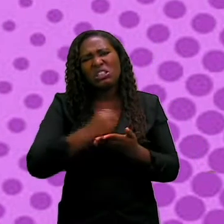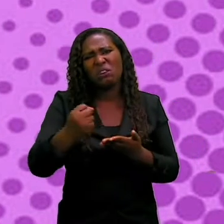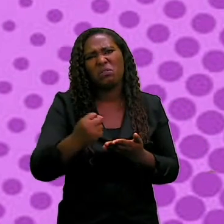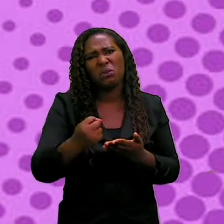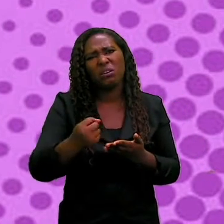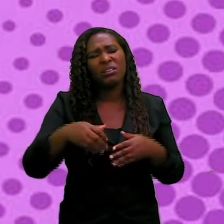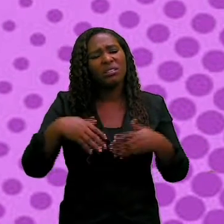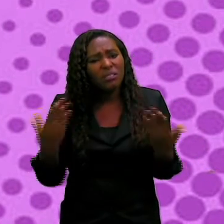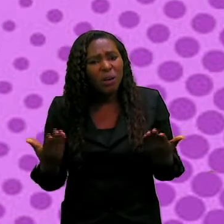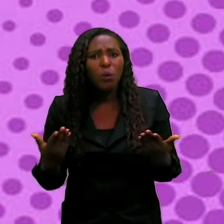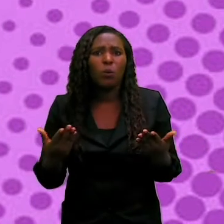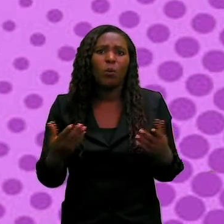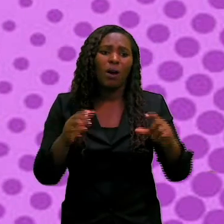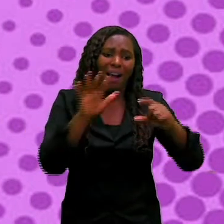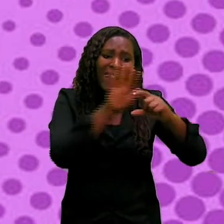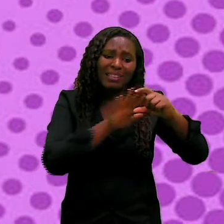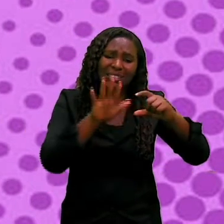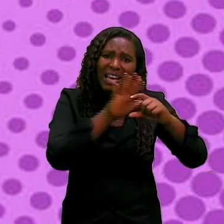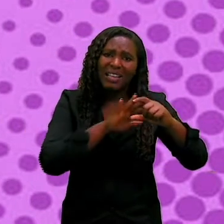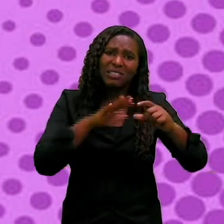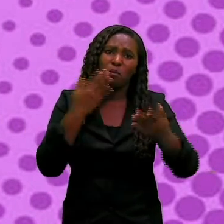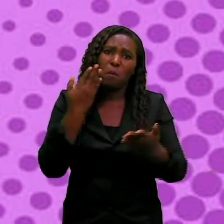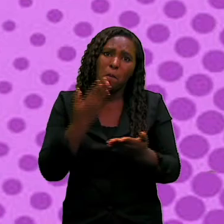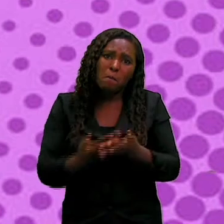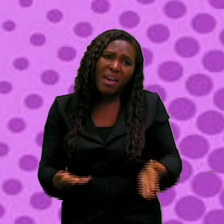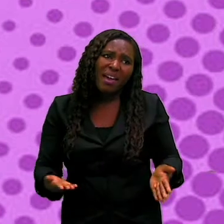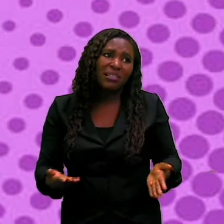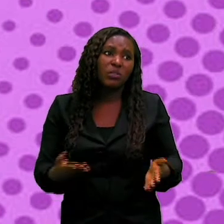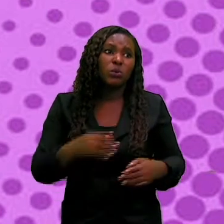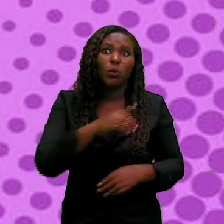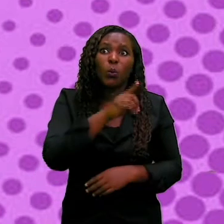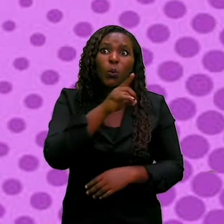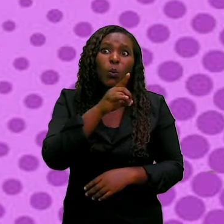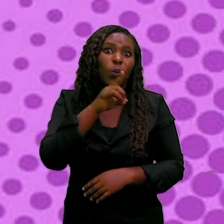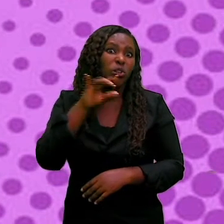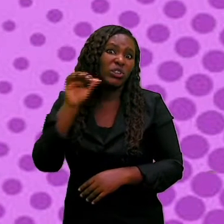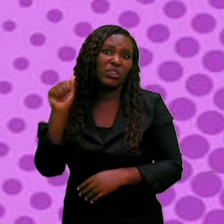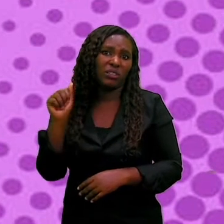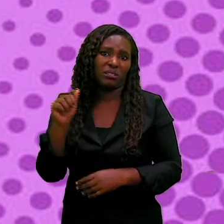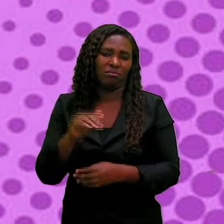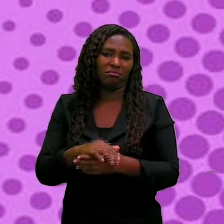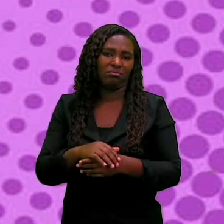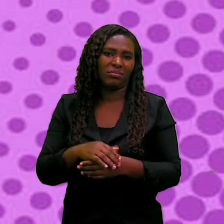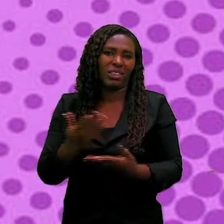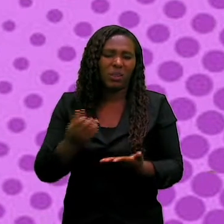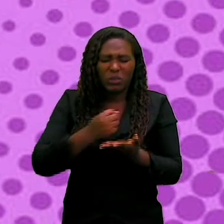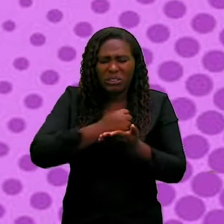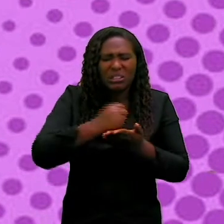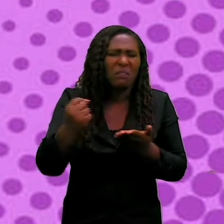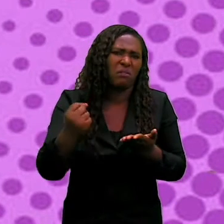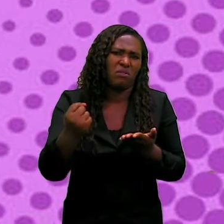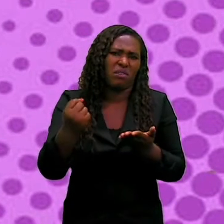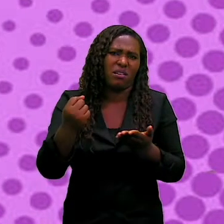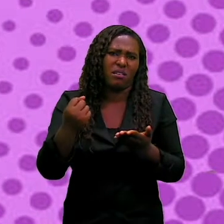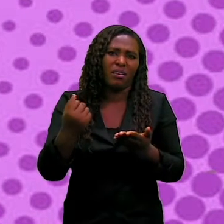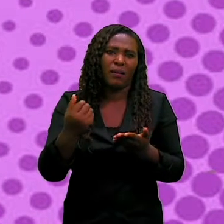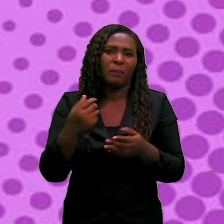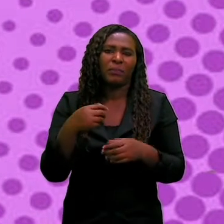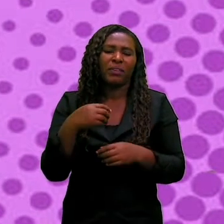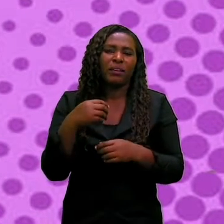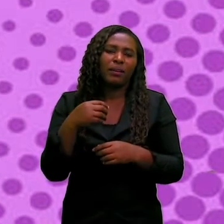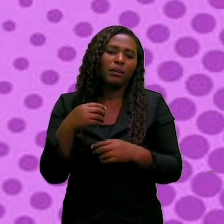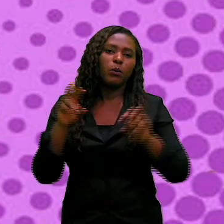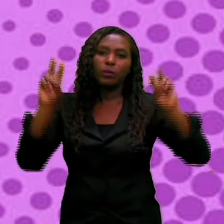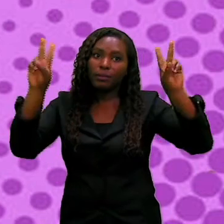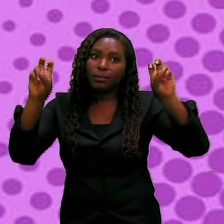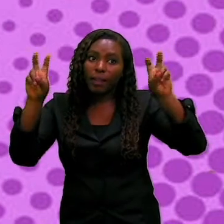isso. A gente costuma dizer que charge é um gênero temporal, exatamente por tratar de temas